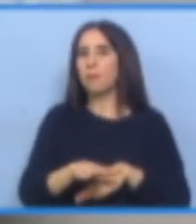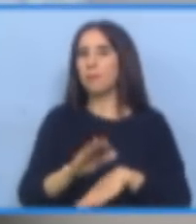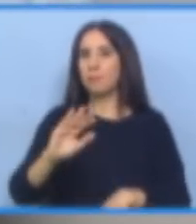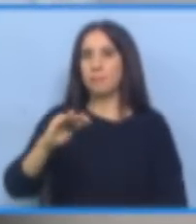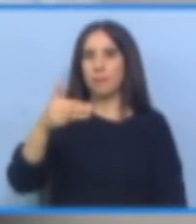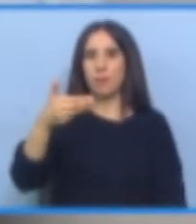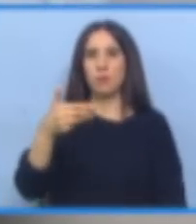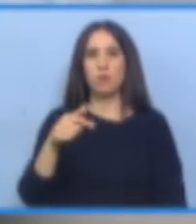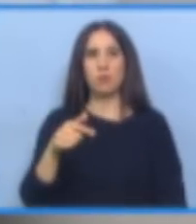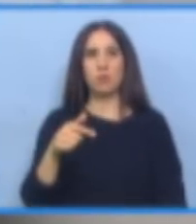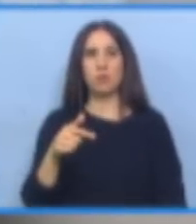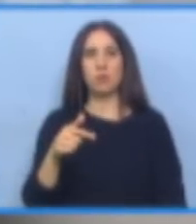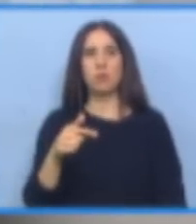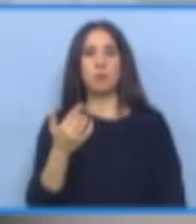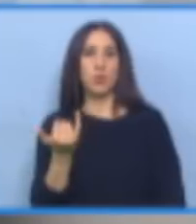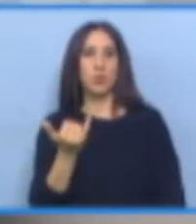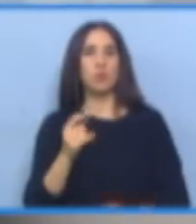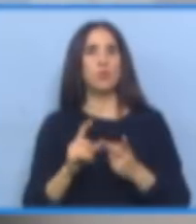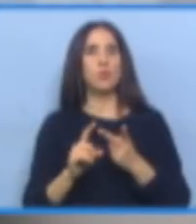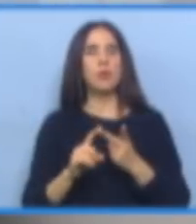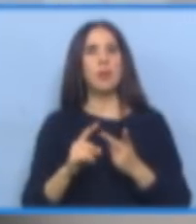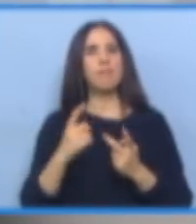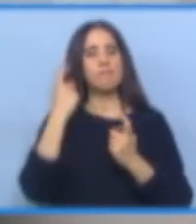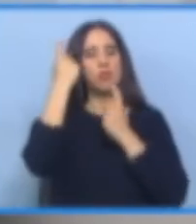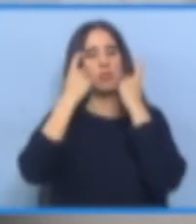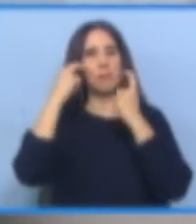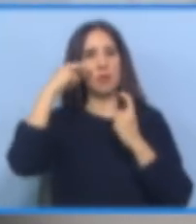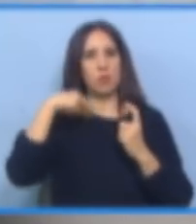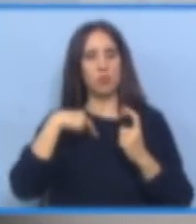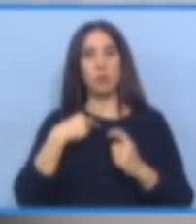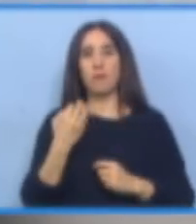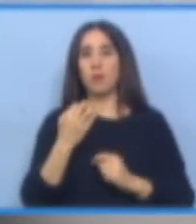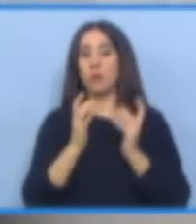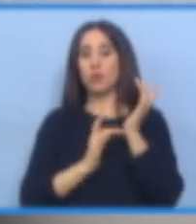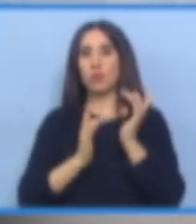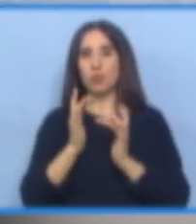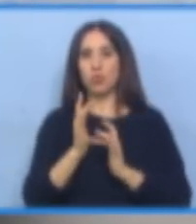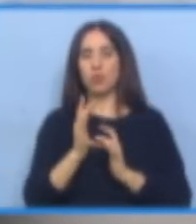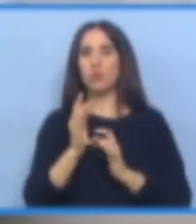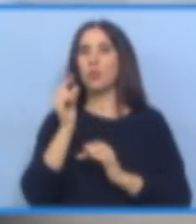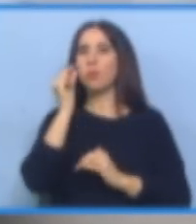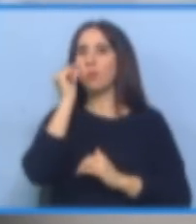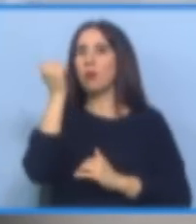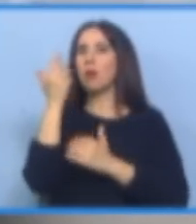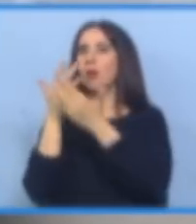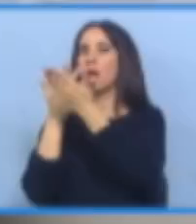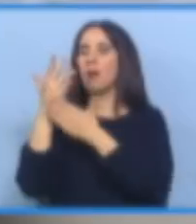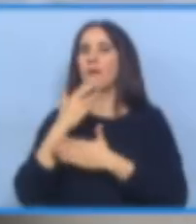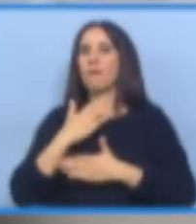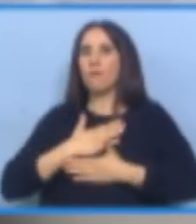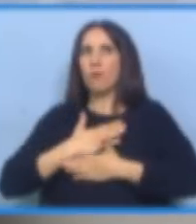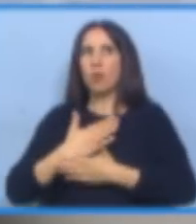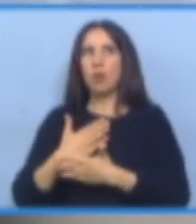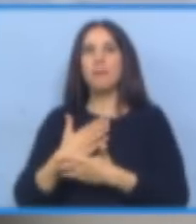primeiro, surge o segundo, que é o discernimento. Assim como Jesus escutou a vontade do Pai e assumiu para